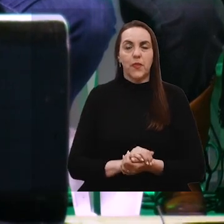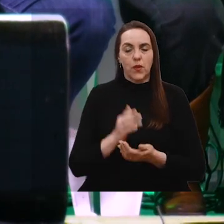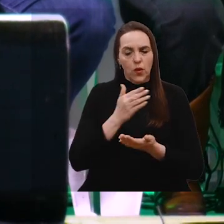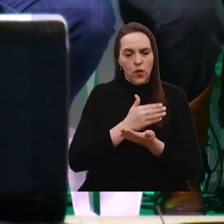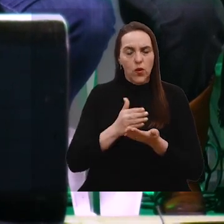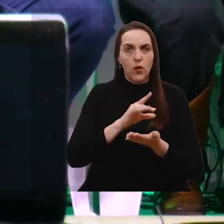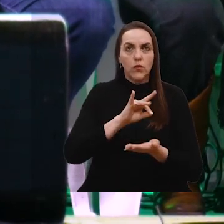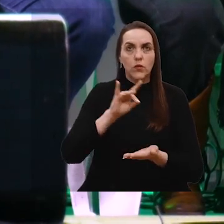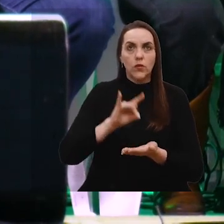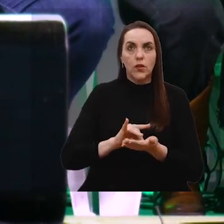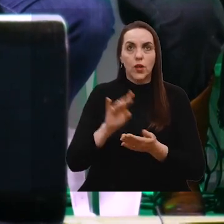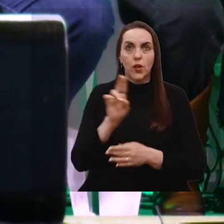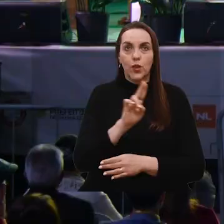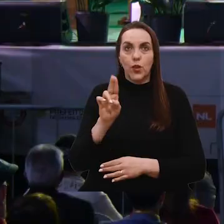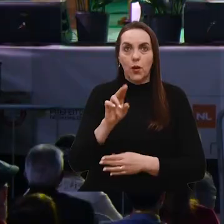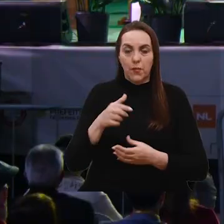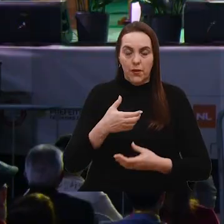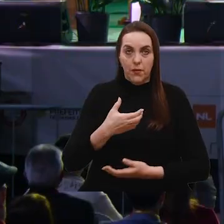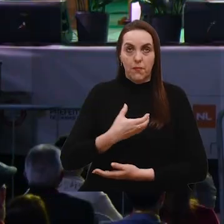Deboni.